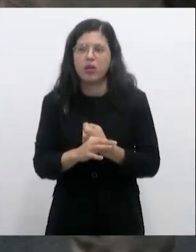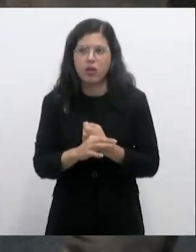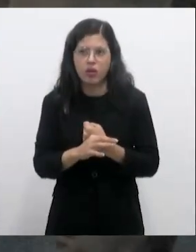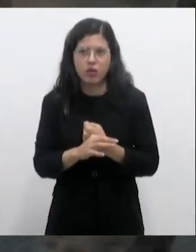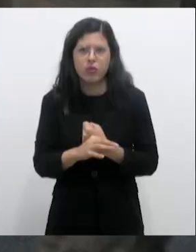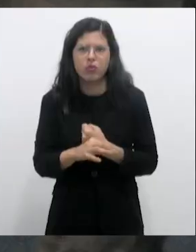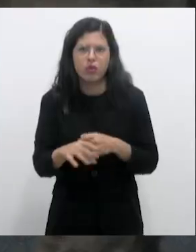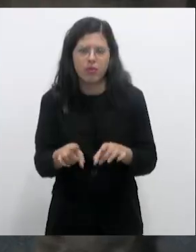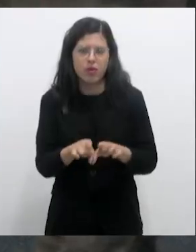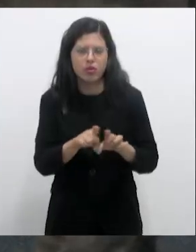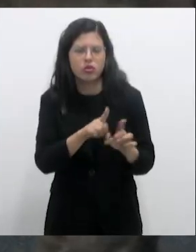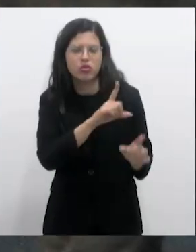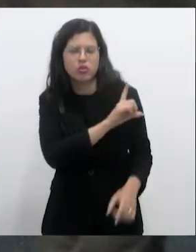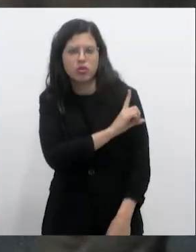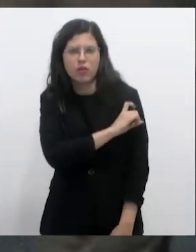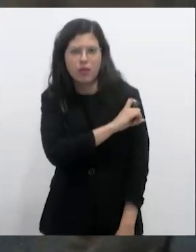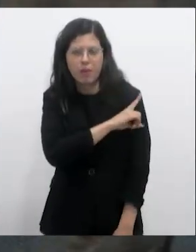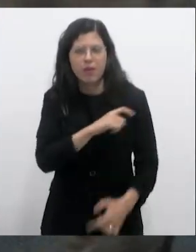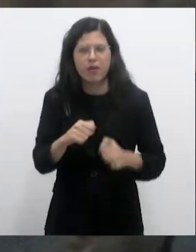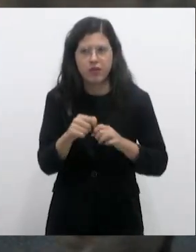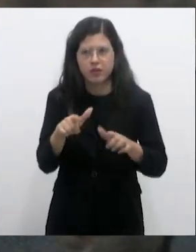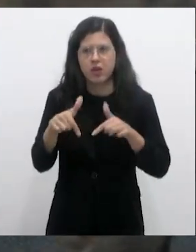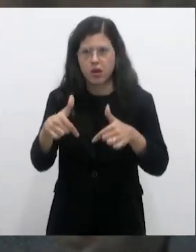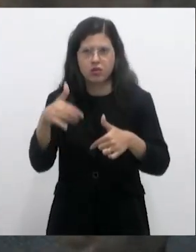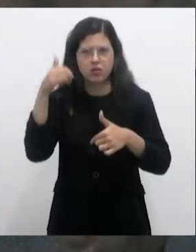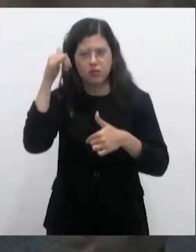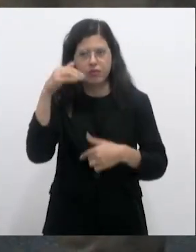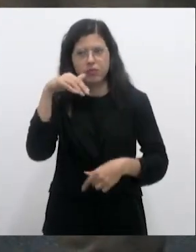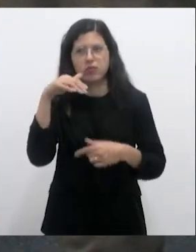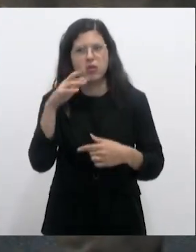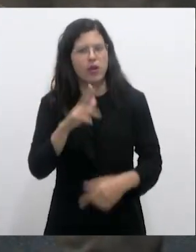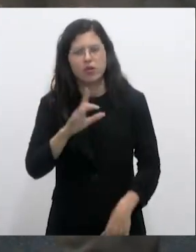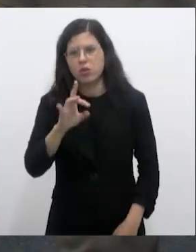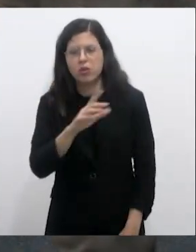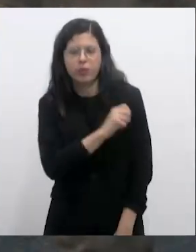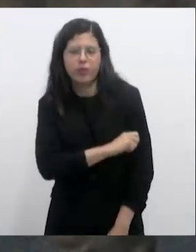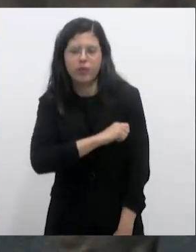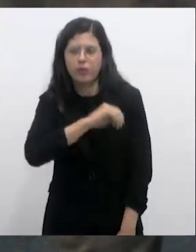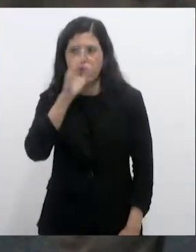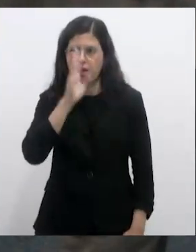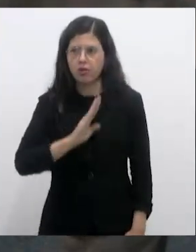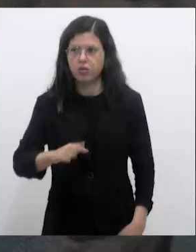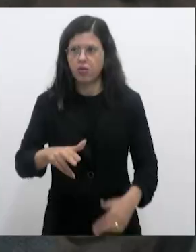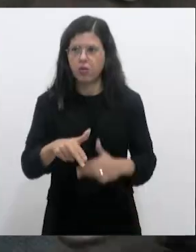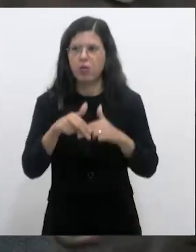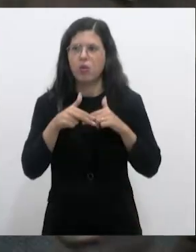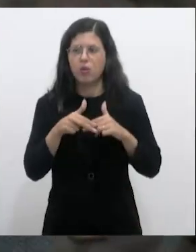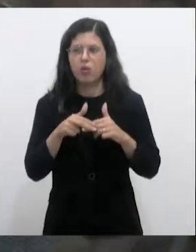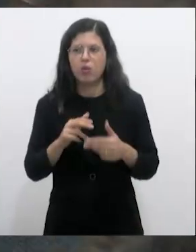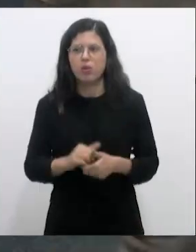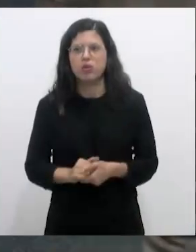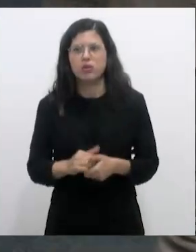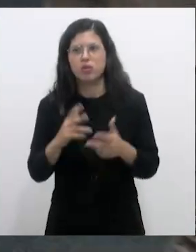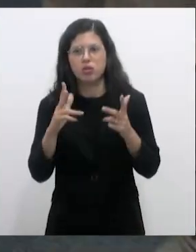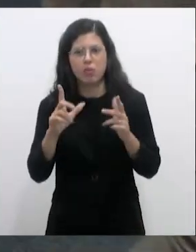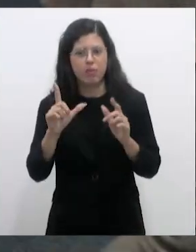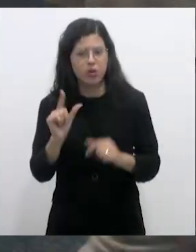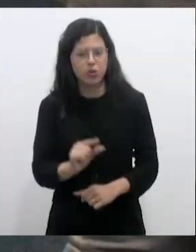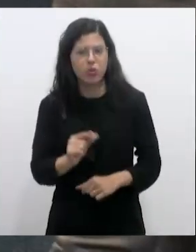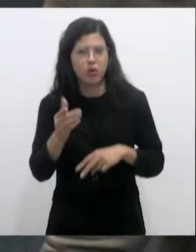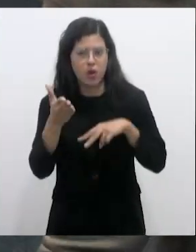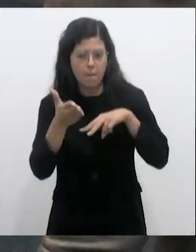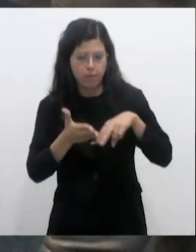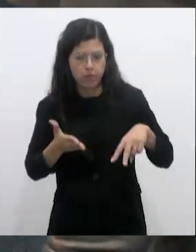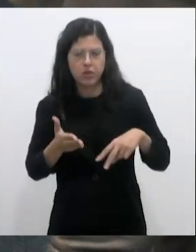e promoção, não só no estado do Rio de Janeiro, mas no Brasil, por conta de diminuição da amputação. Então, era esse o